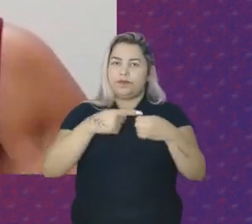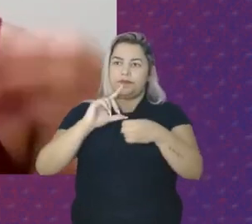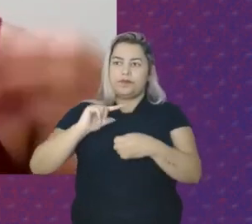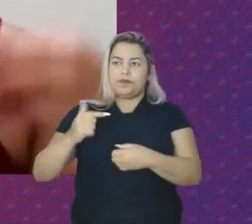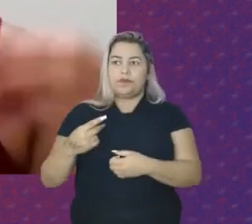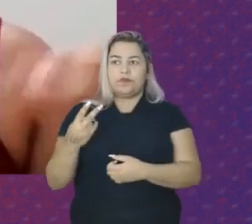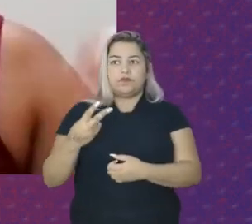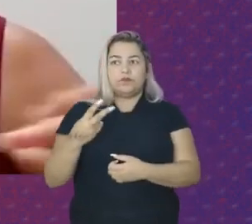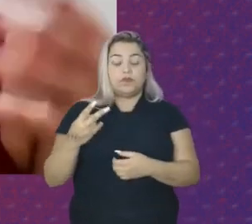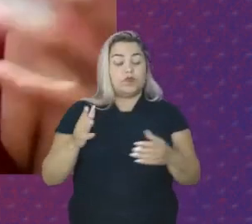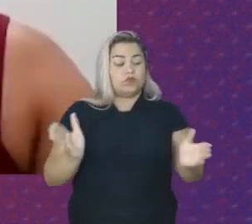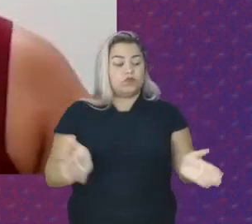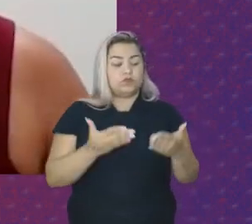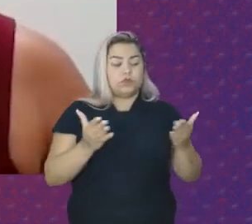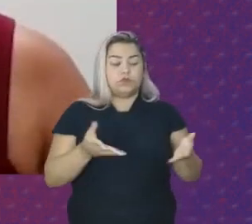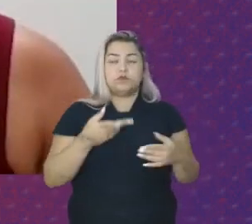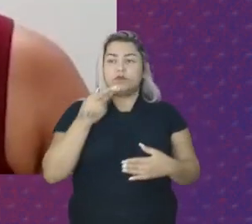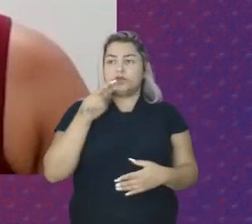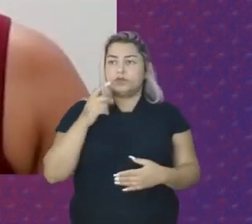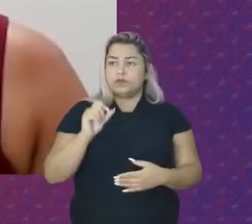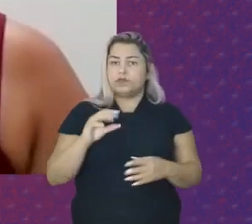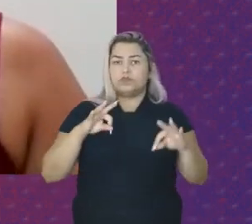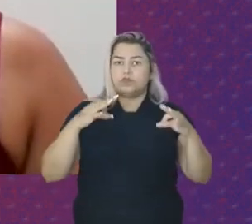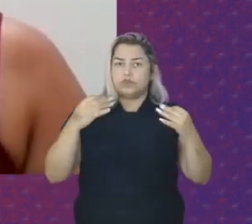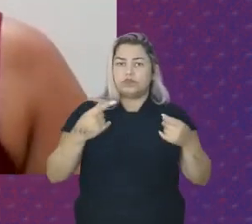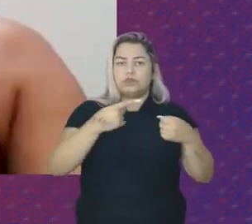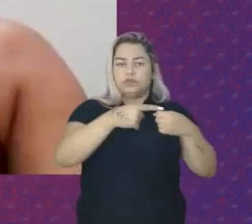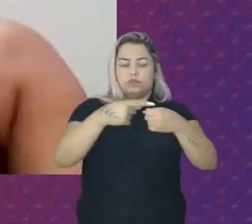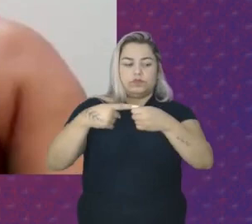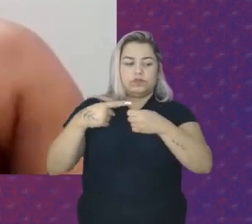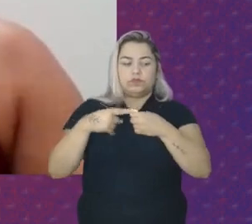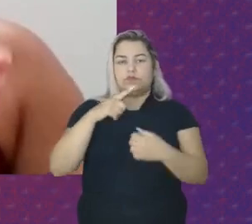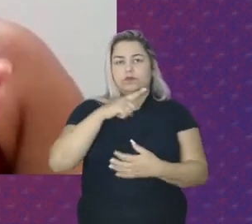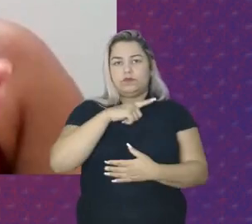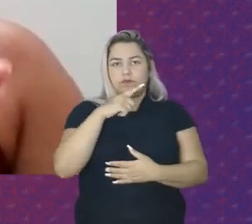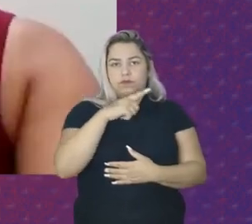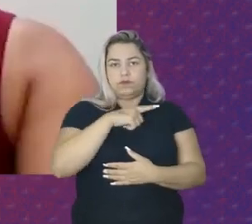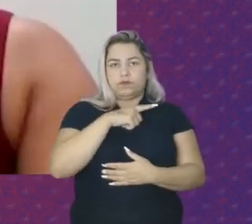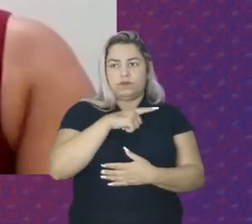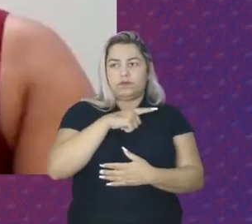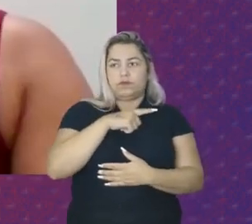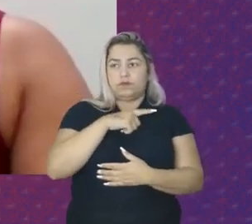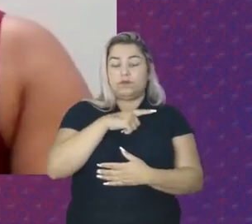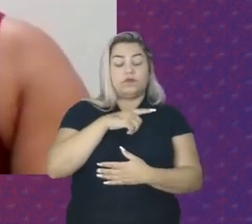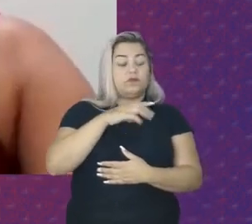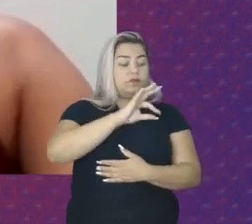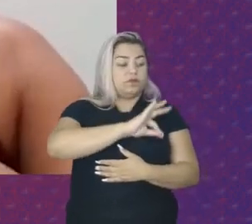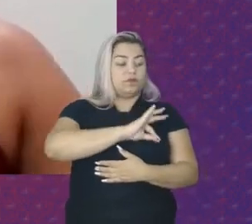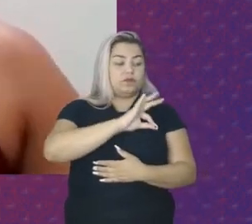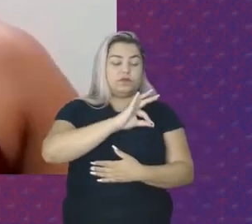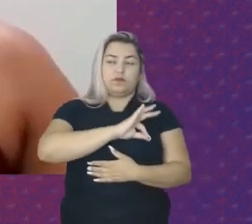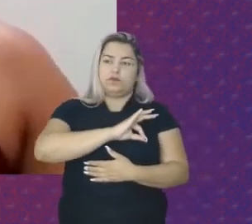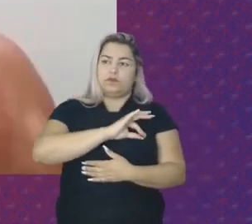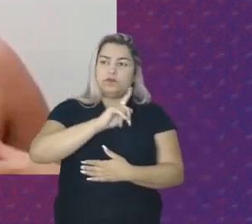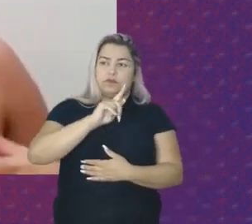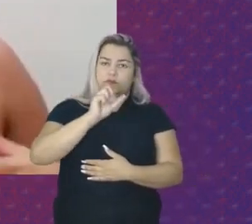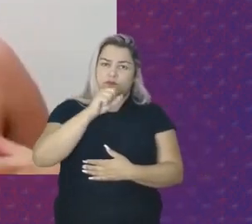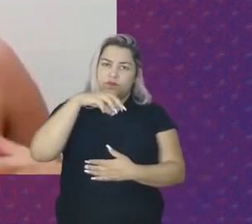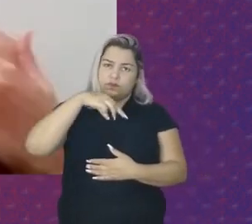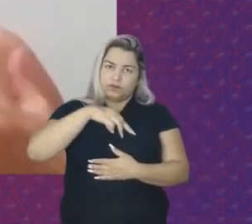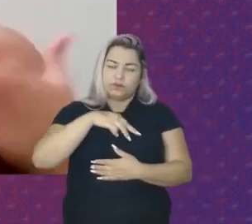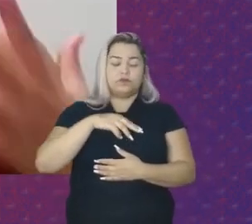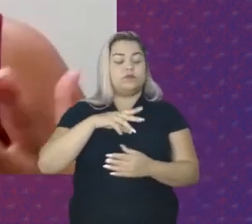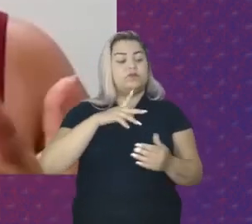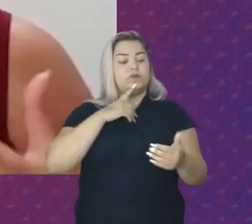e a gente está estimulando para que todas as cidades tenham, né? E tanto a Polícia Militar quanto a GCM faz um